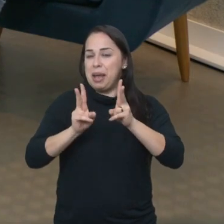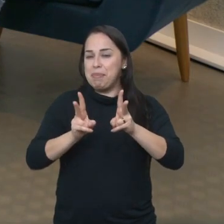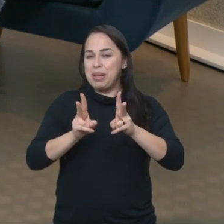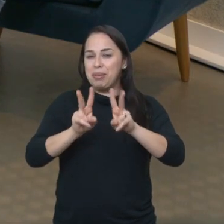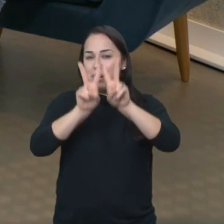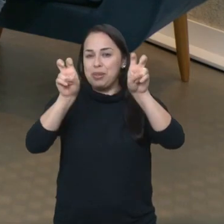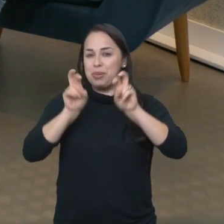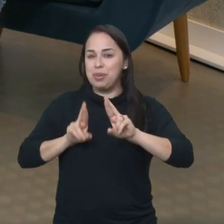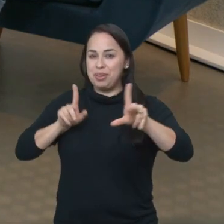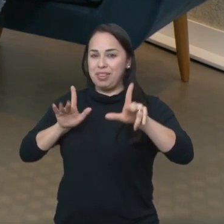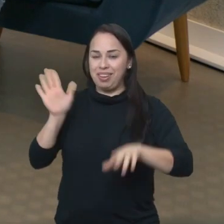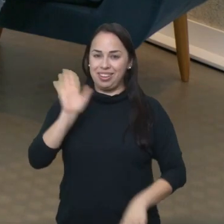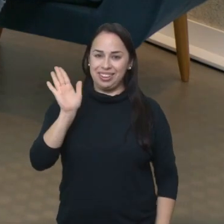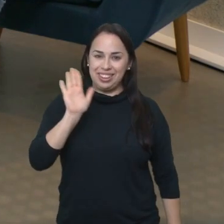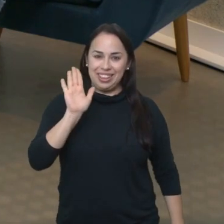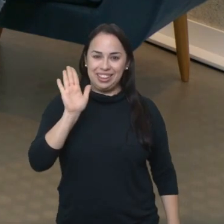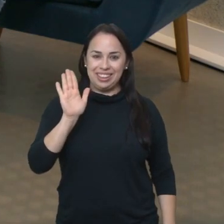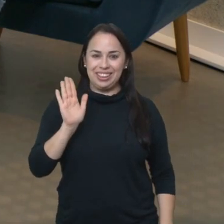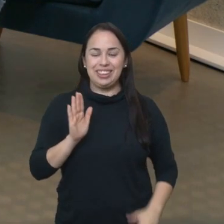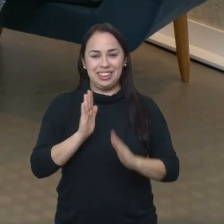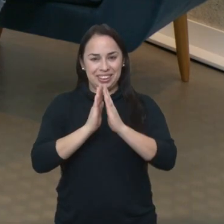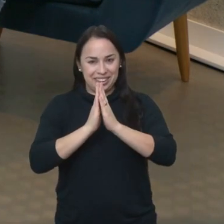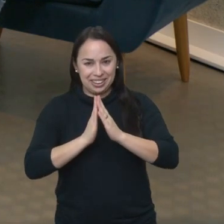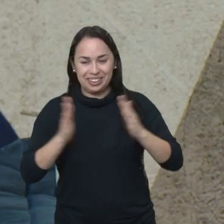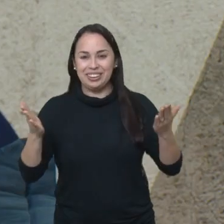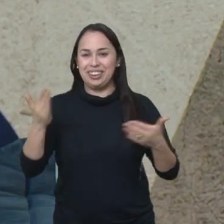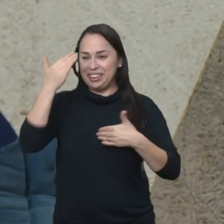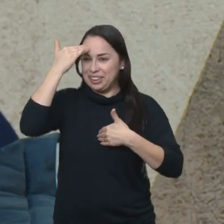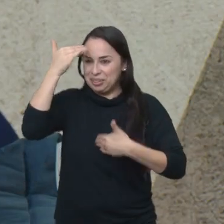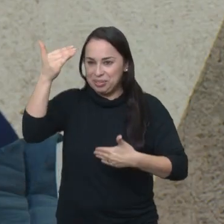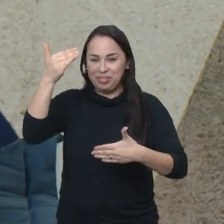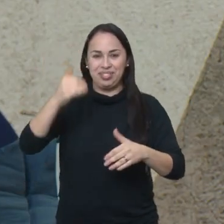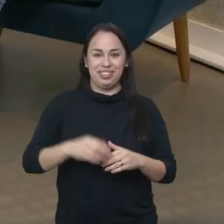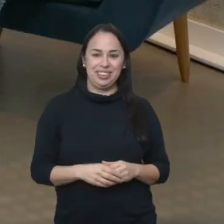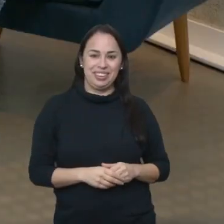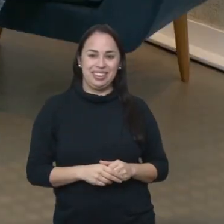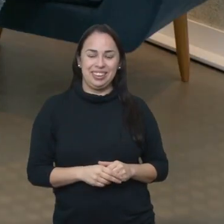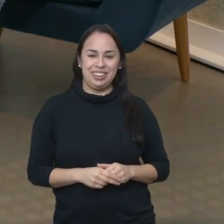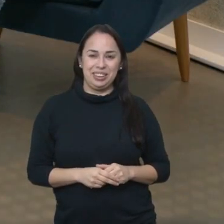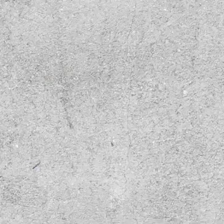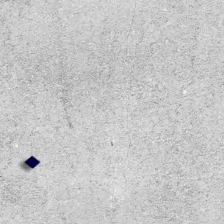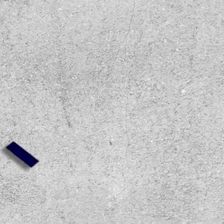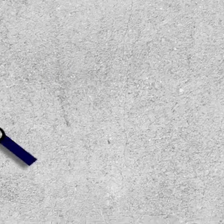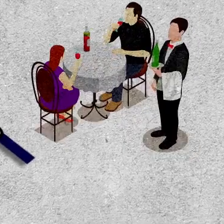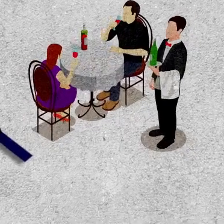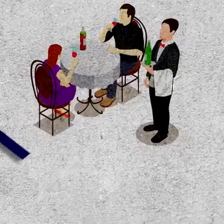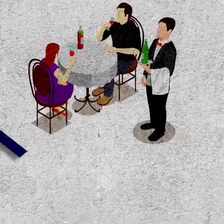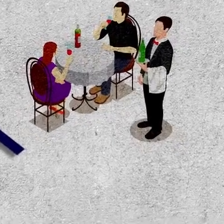destino diferente. Até lá! Até lá, gratidão. Gratidão.